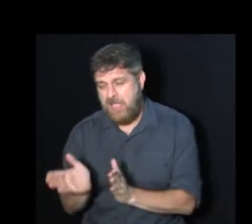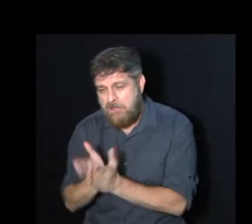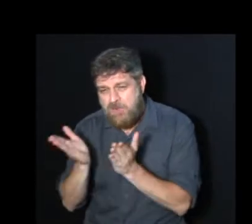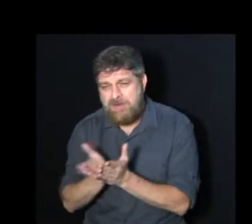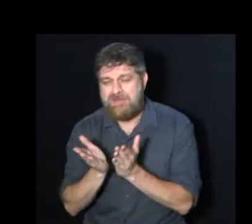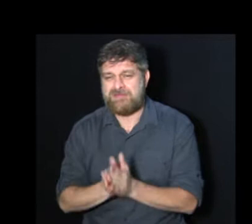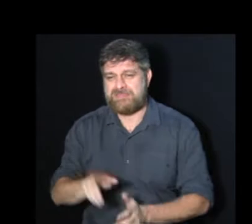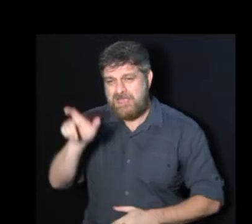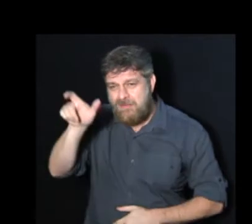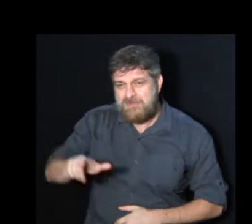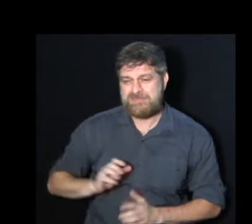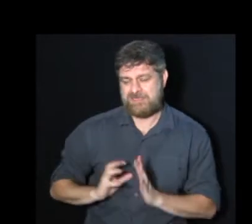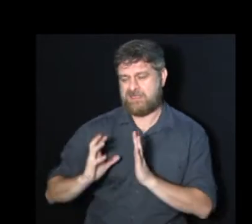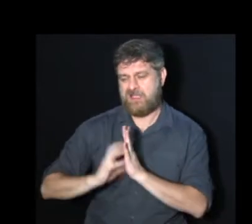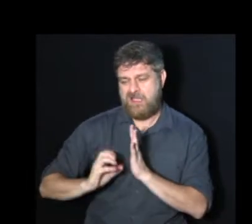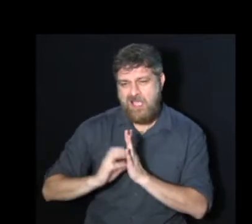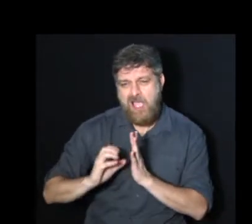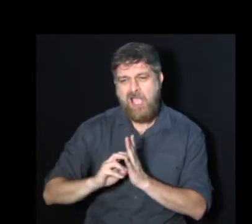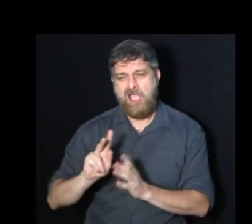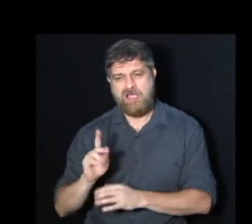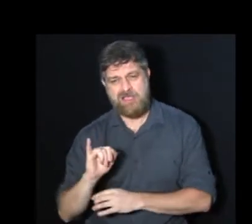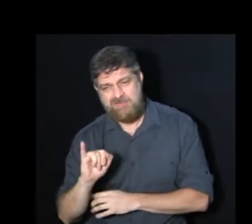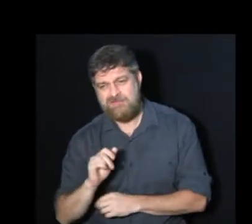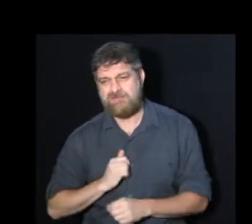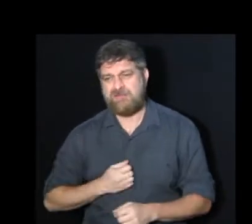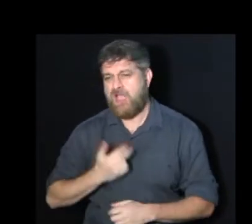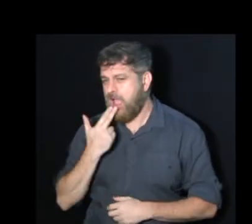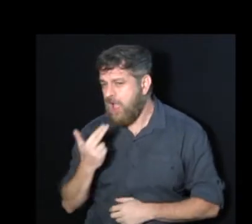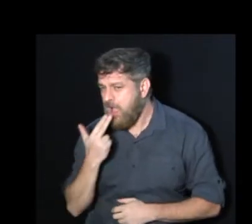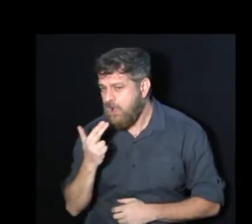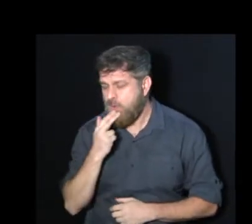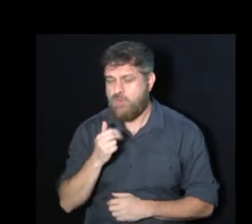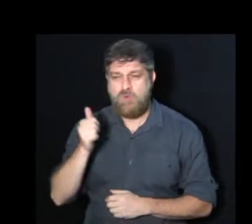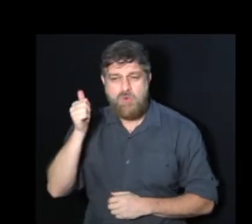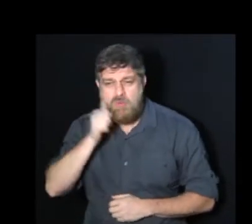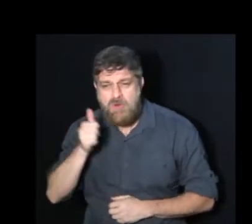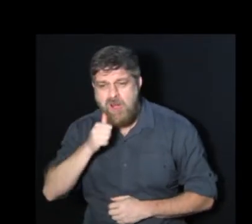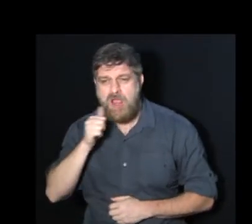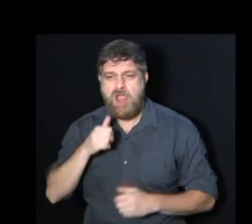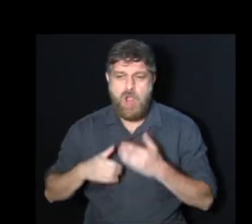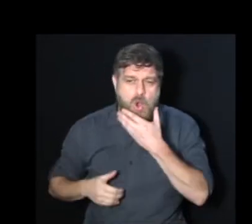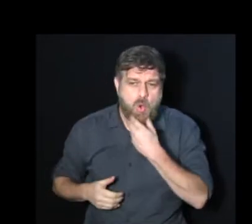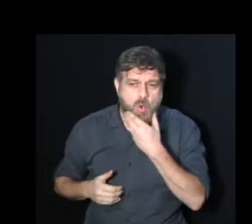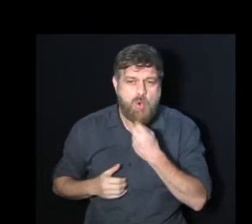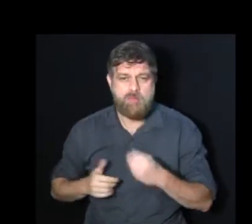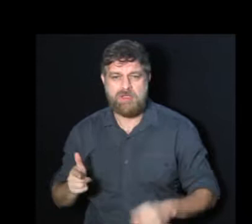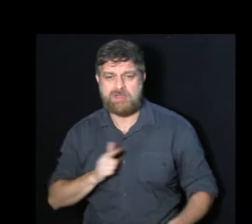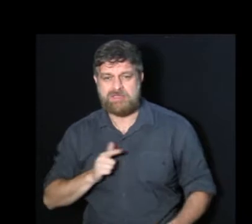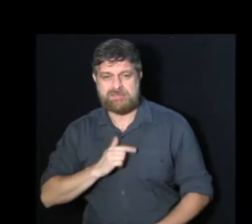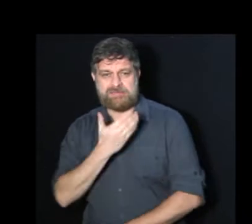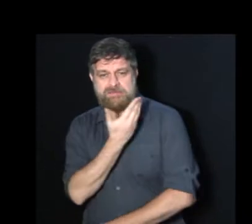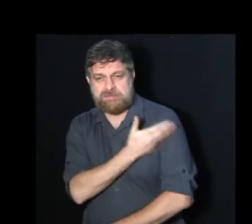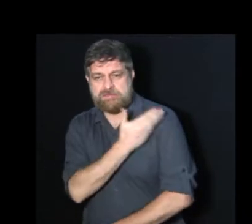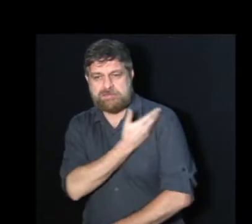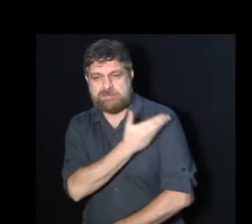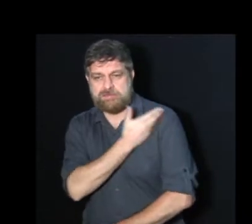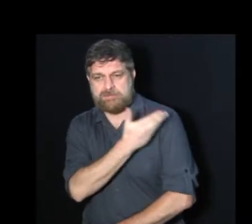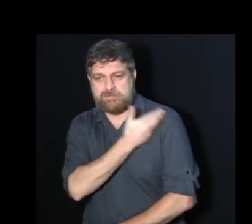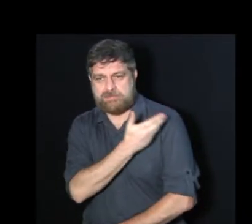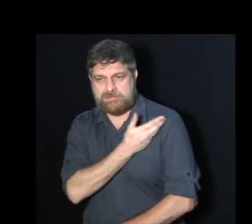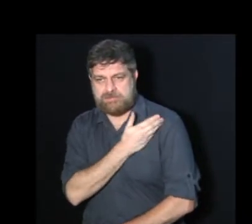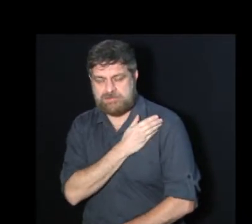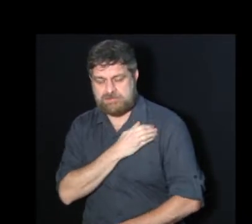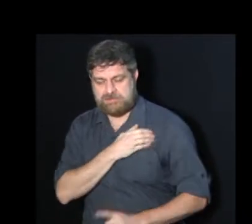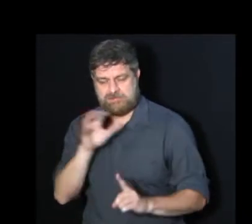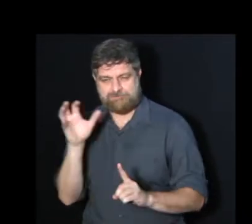vive ou não com HIV, se é branca, negra, mulher ou homem, quanto mais ao centro, mais discriminações cruzadas essa mulher